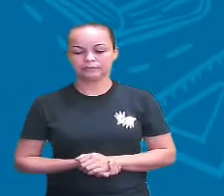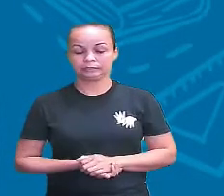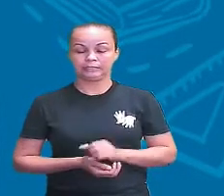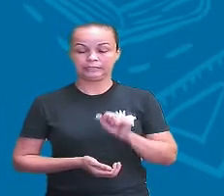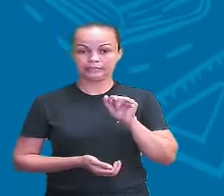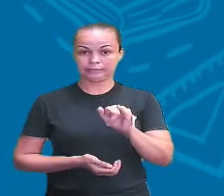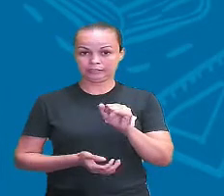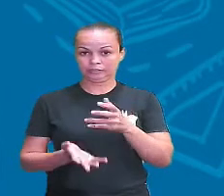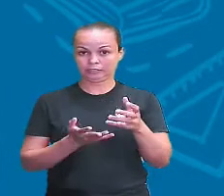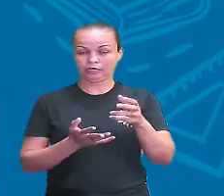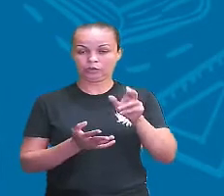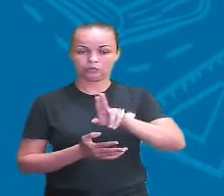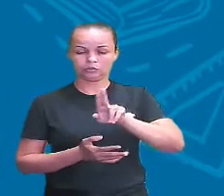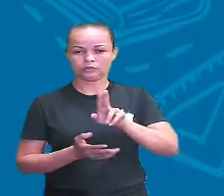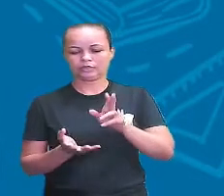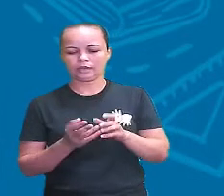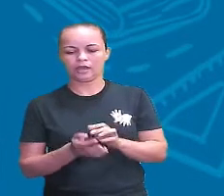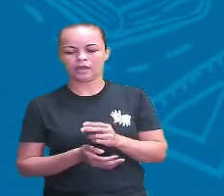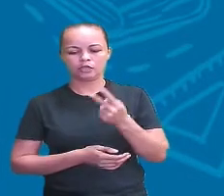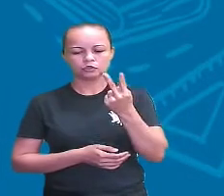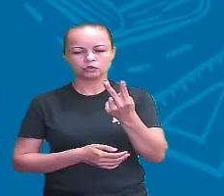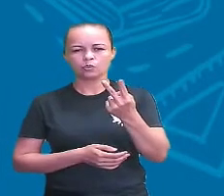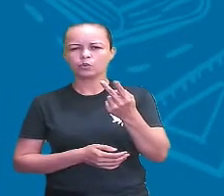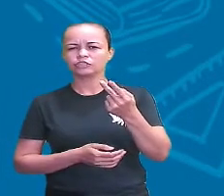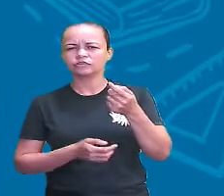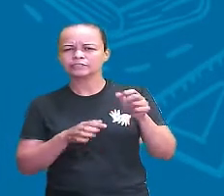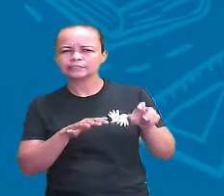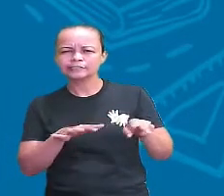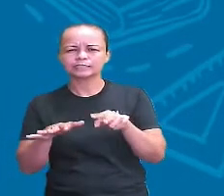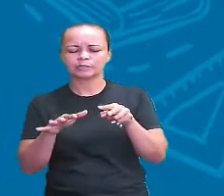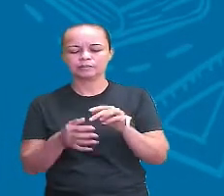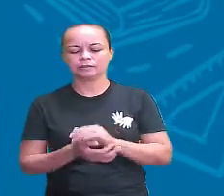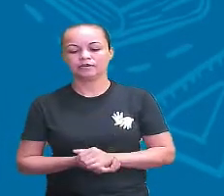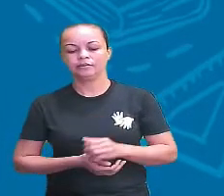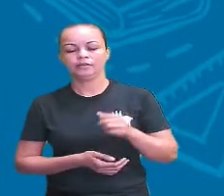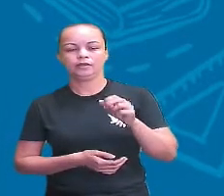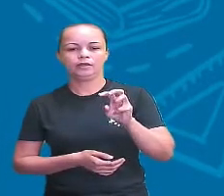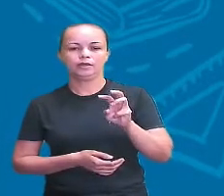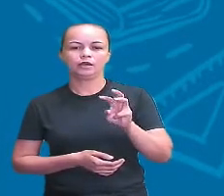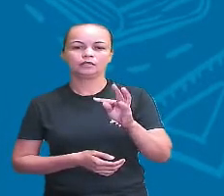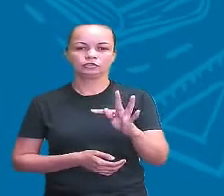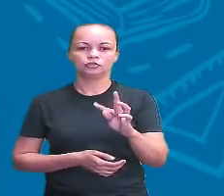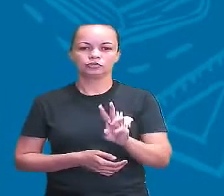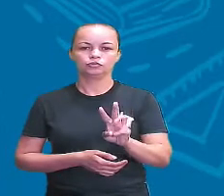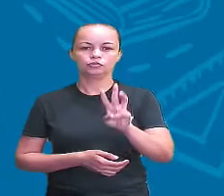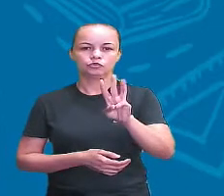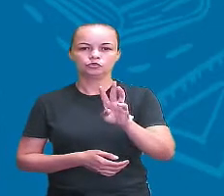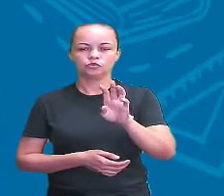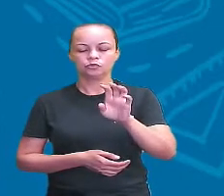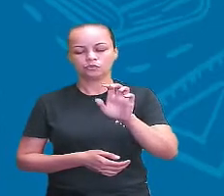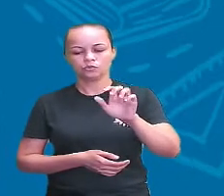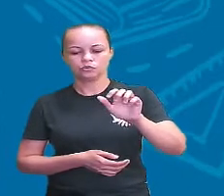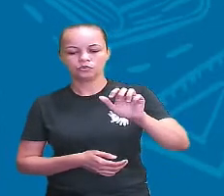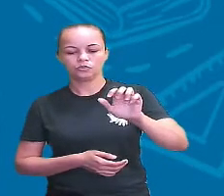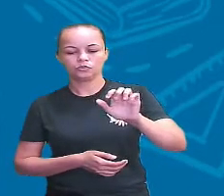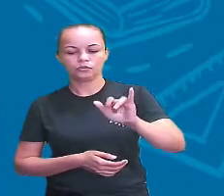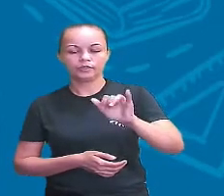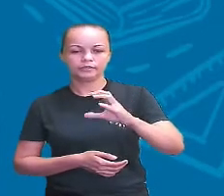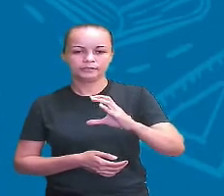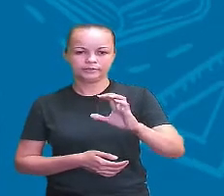twice. Twice. 2 vezes por semana. Twice a week. Agora,